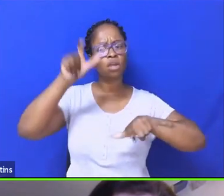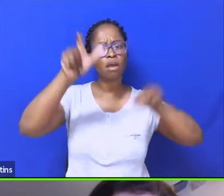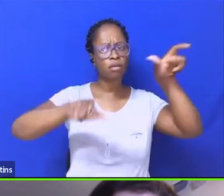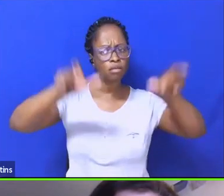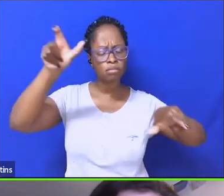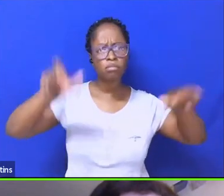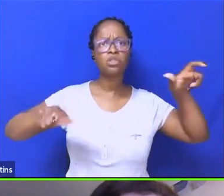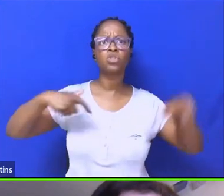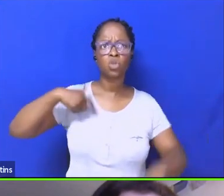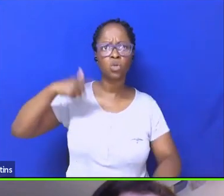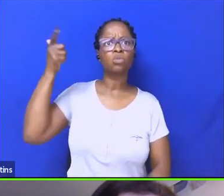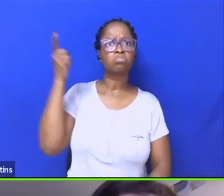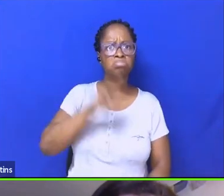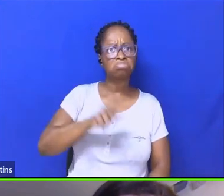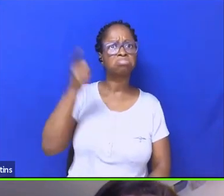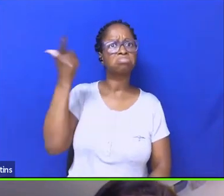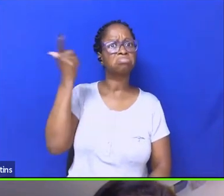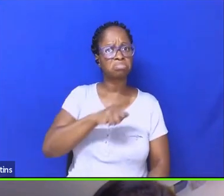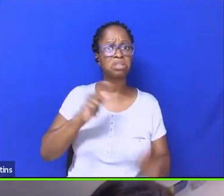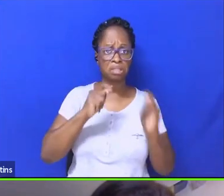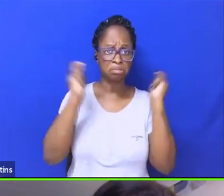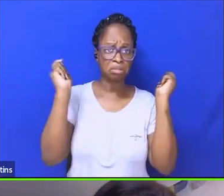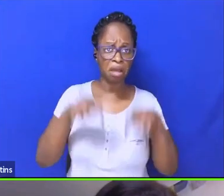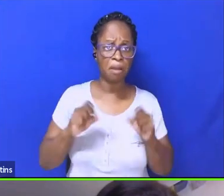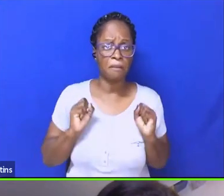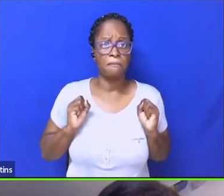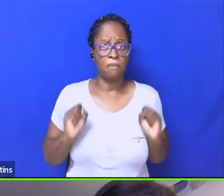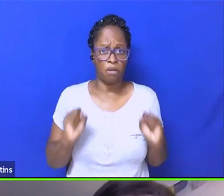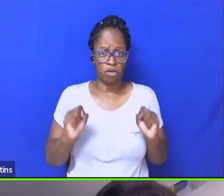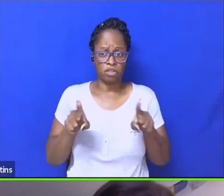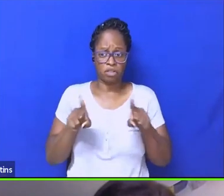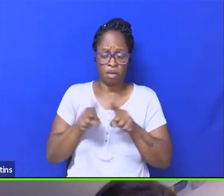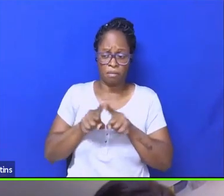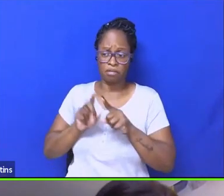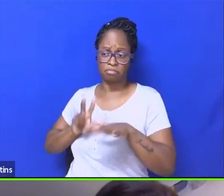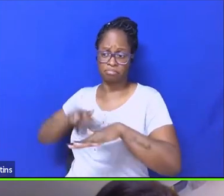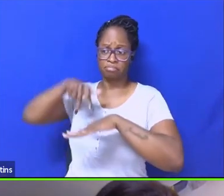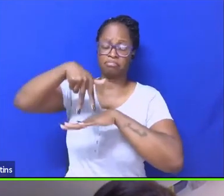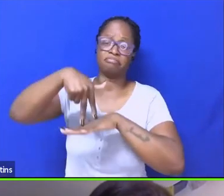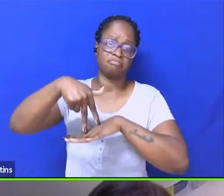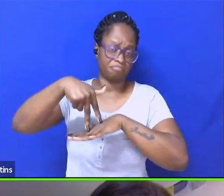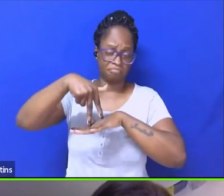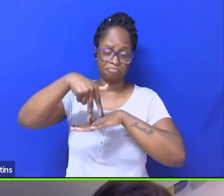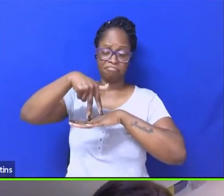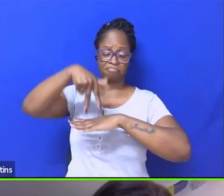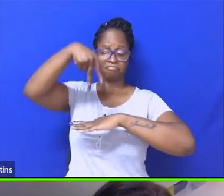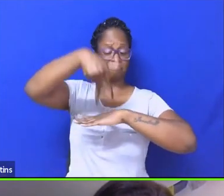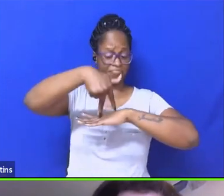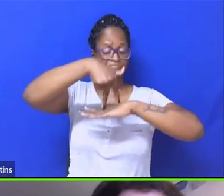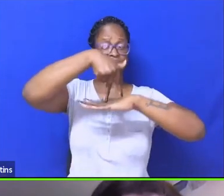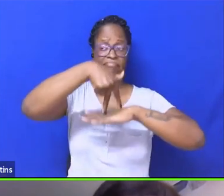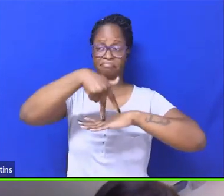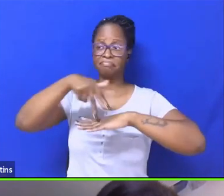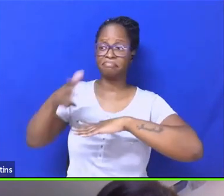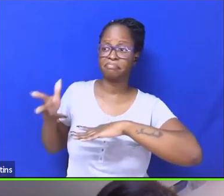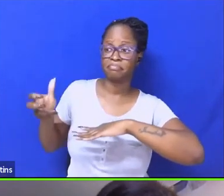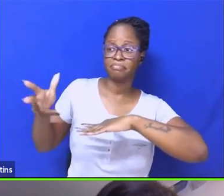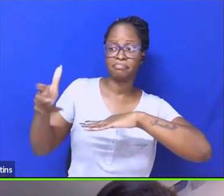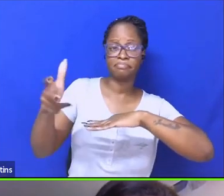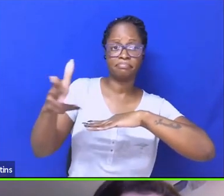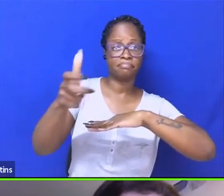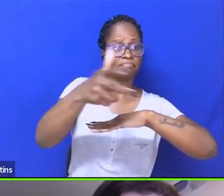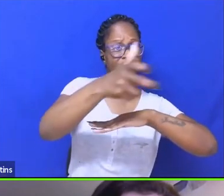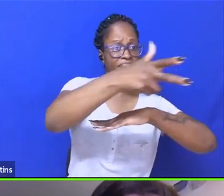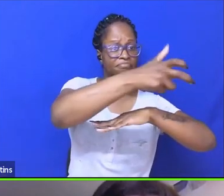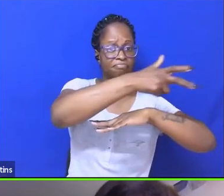espacios pudieran hablar desde o lugar en que ven o mundo desde o lugar en que conocen a realidade